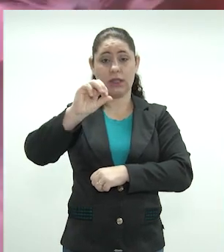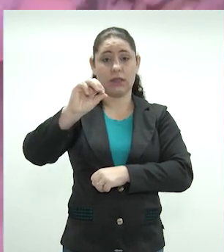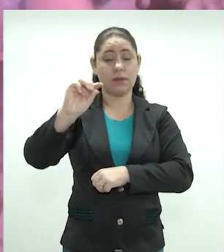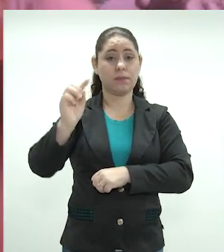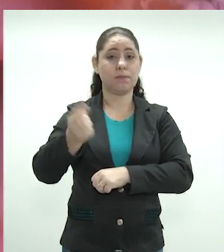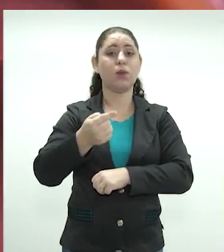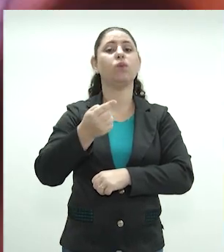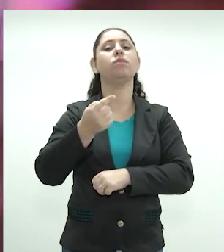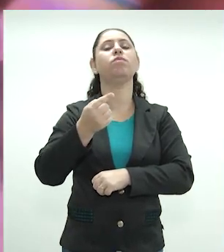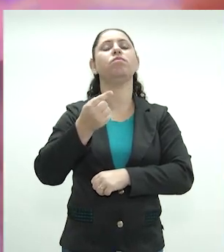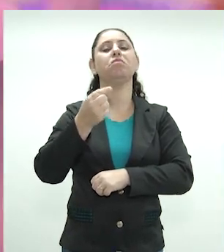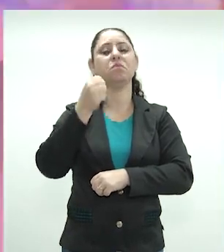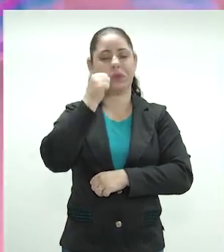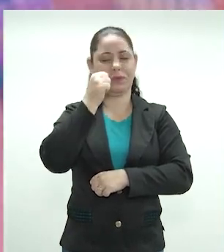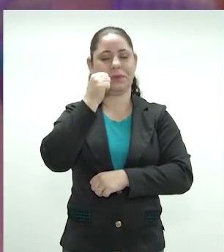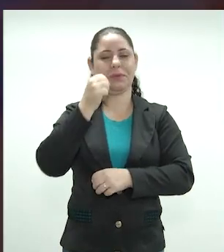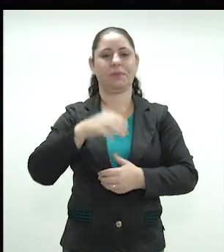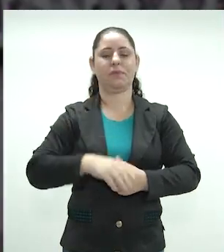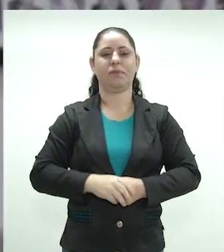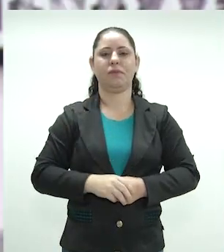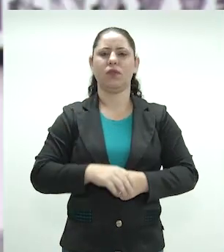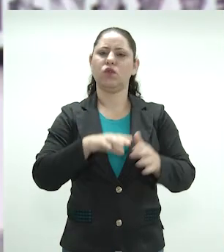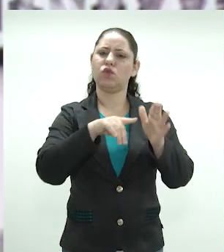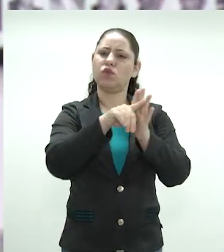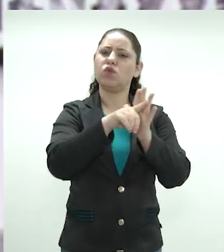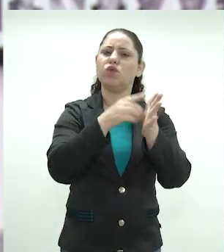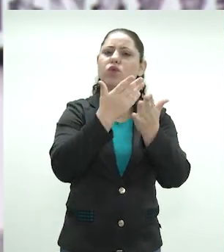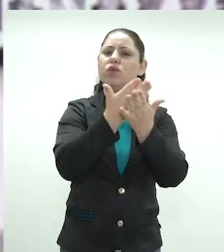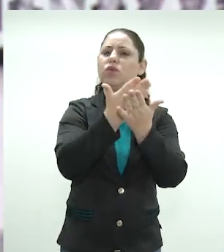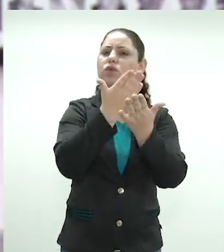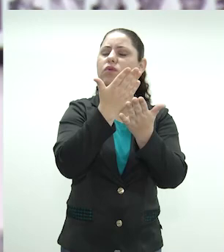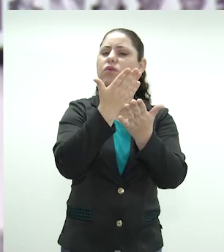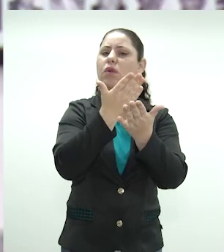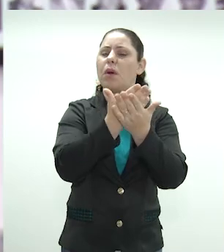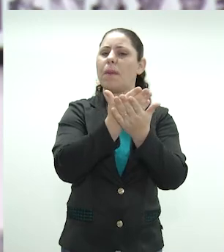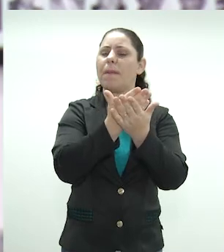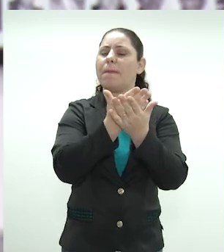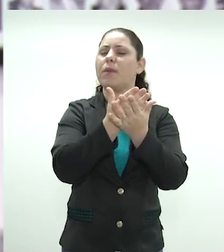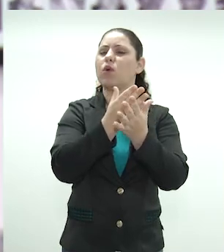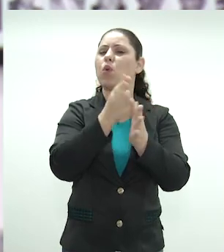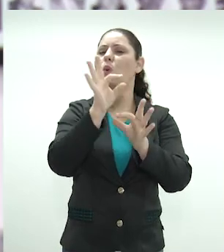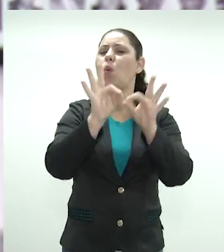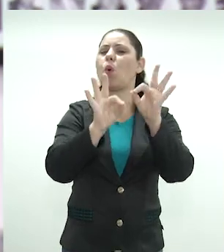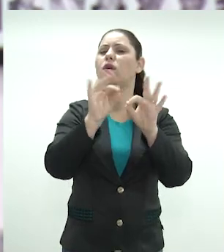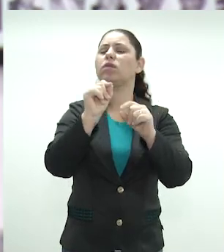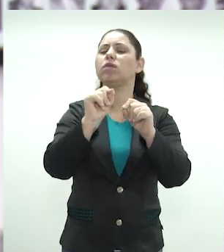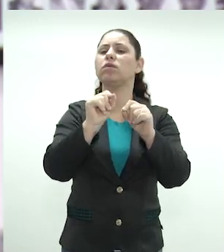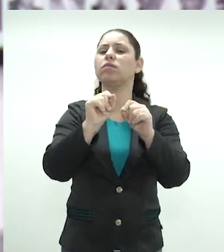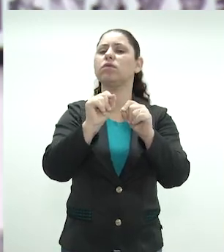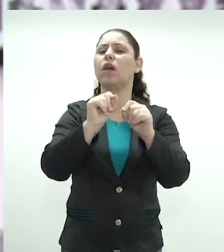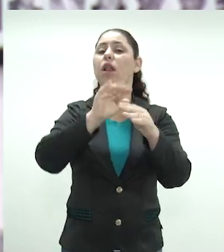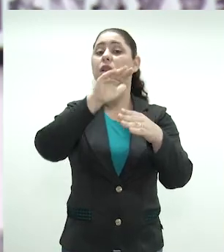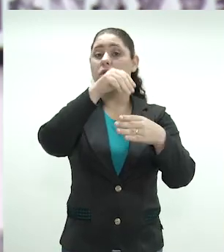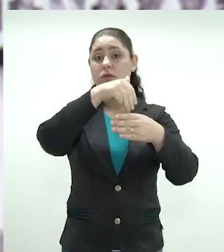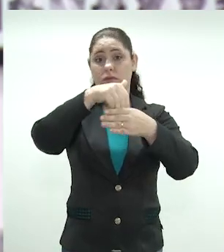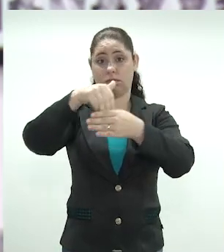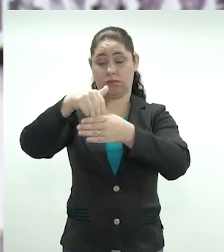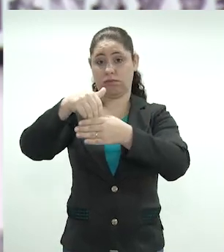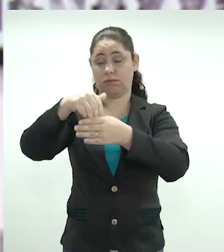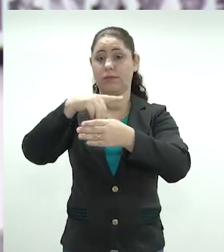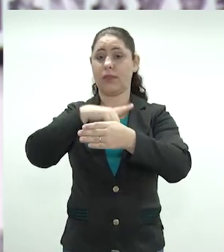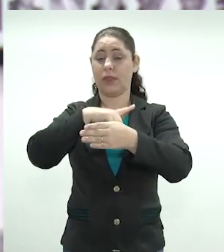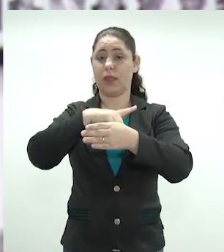966.000, são mulheres. Se o estudo da estatística e da probabilidade fosse aplicado às